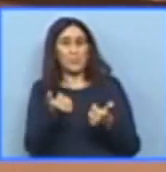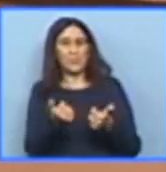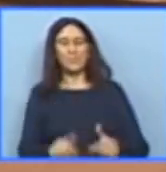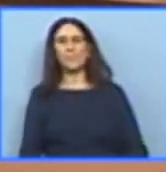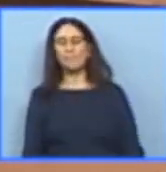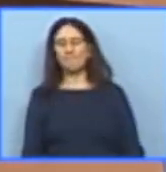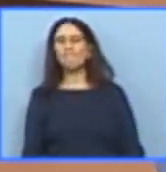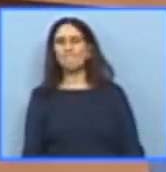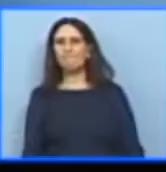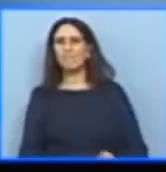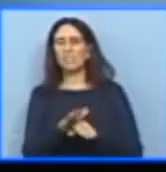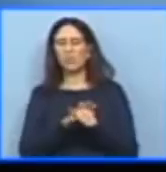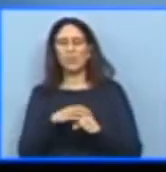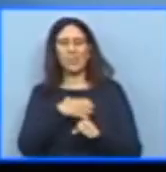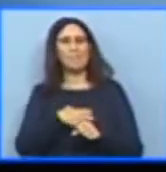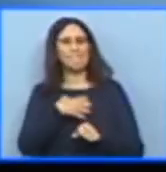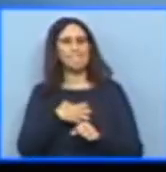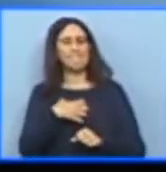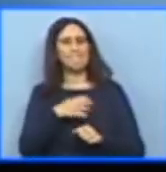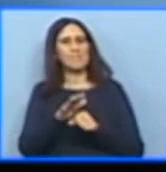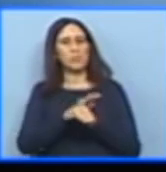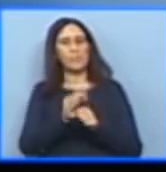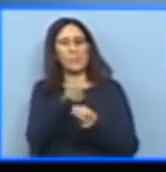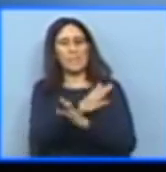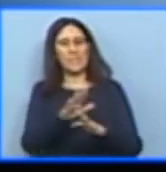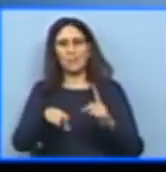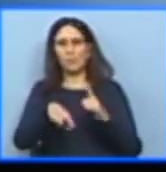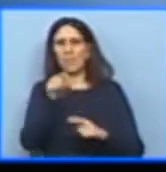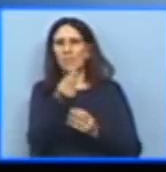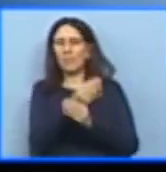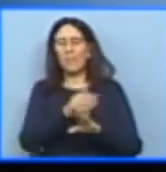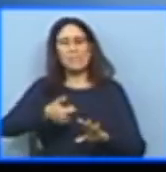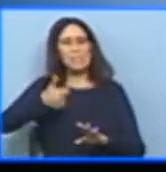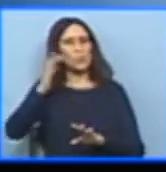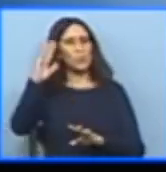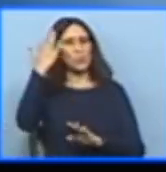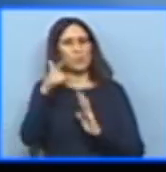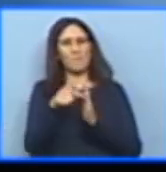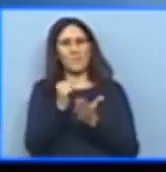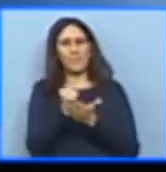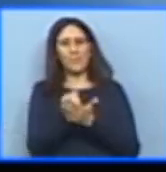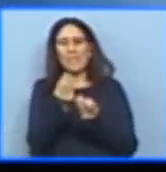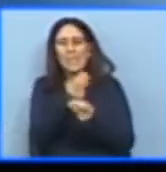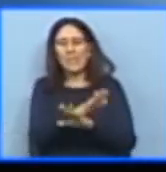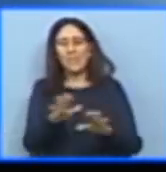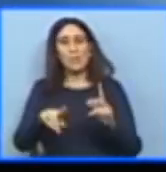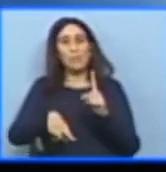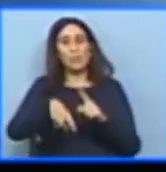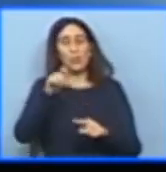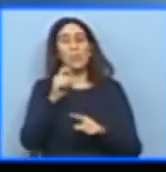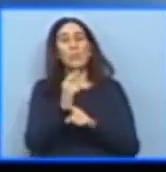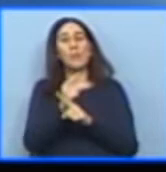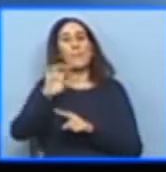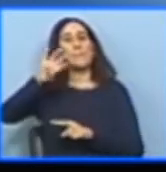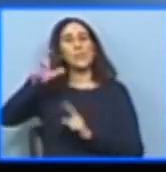dramática situação das crianças 12 anos as crianças têm que se tente uma prioridade e as crianças são sempre associados quando fazem um